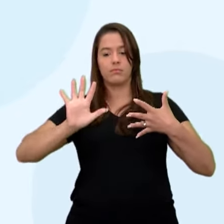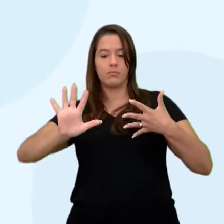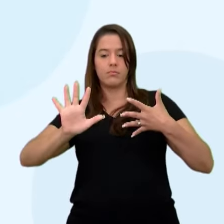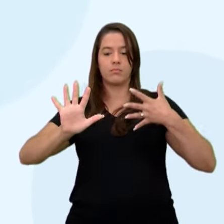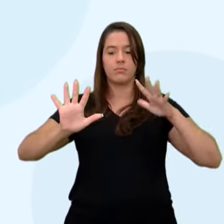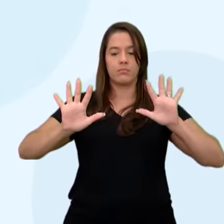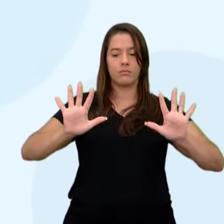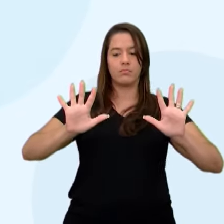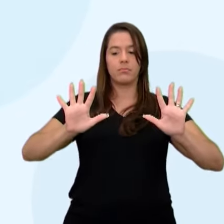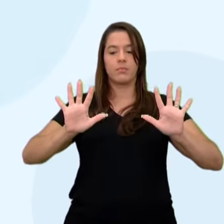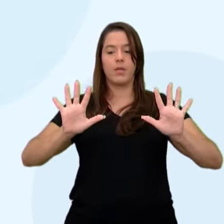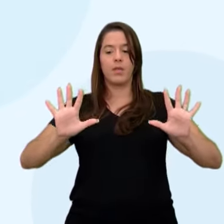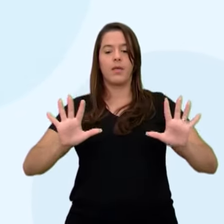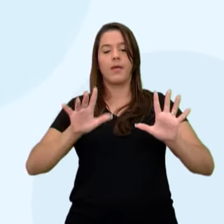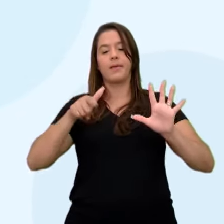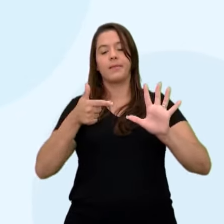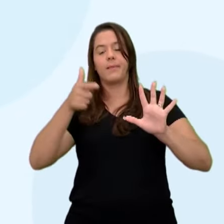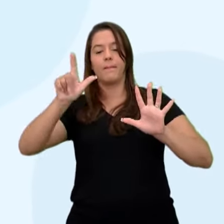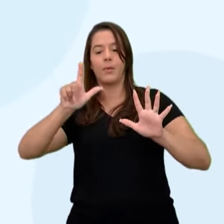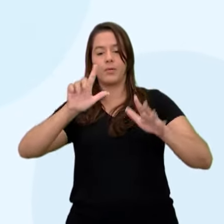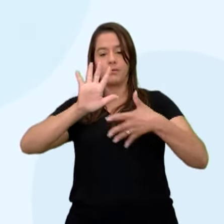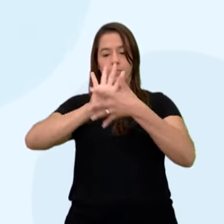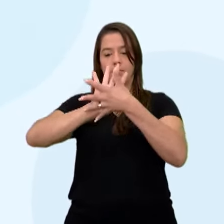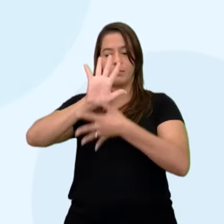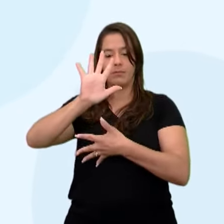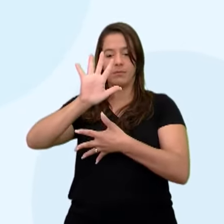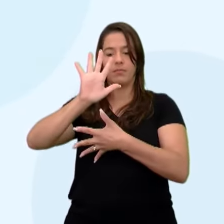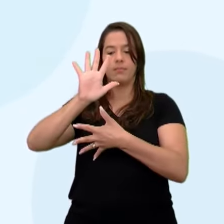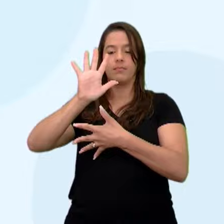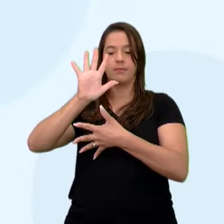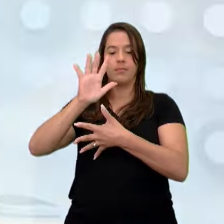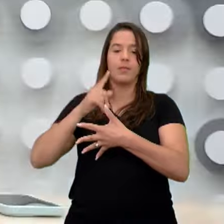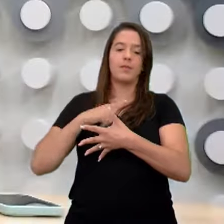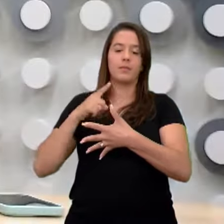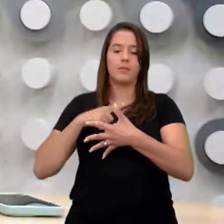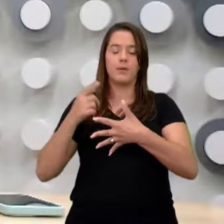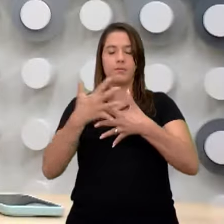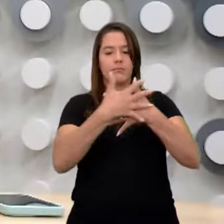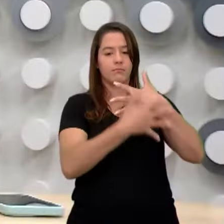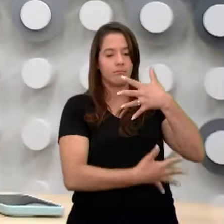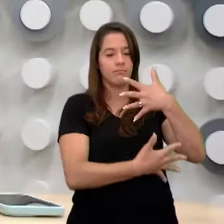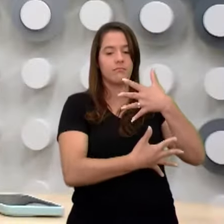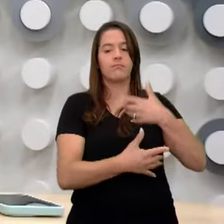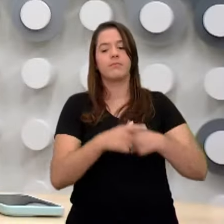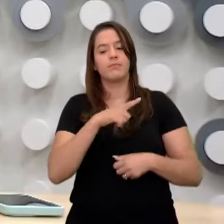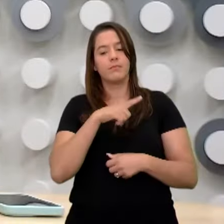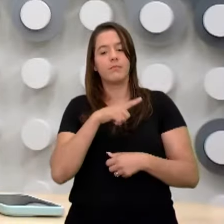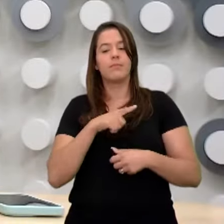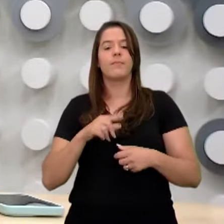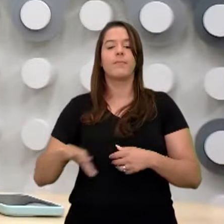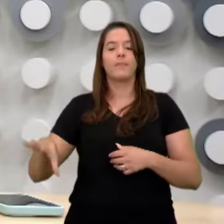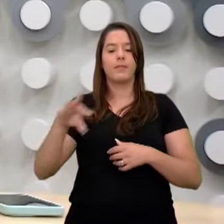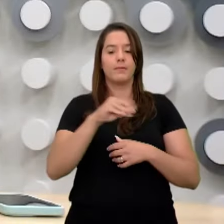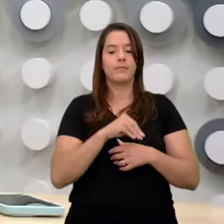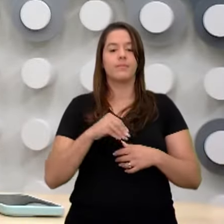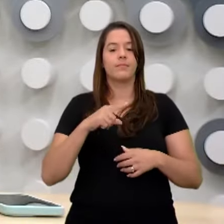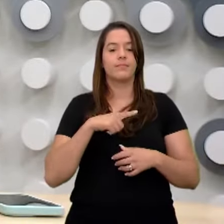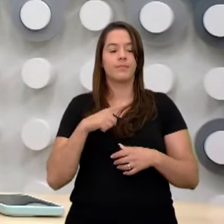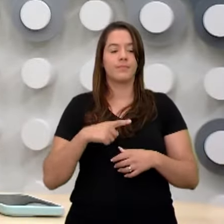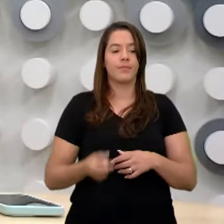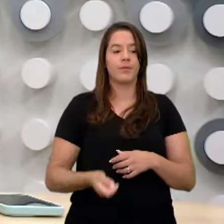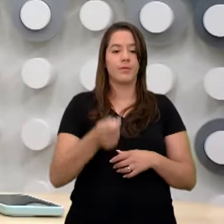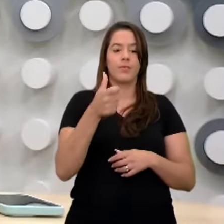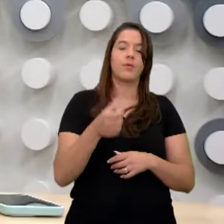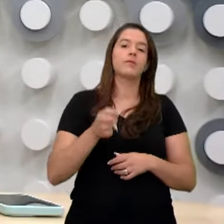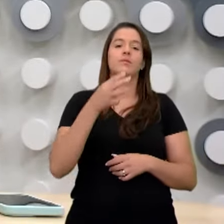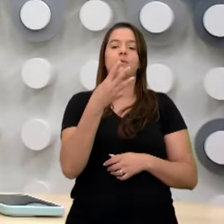no Cretáceo e aí atual, aí o Quaternário, como foi mostrado para vocês. Então vejam aí que levou aí quase